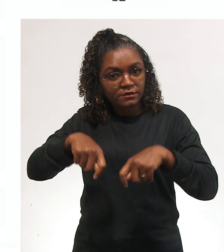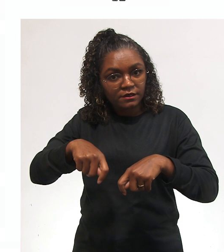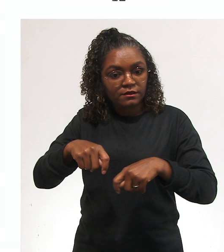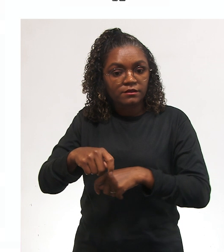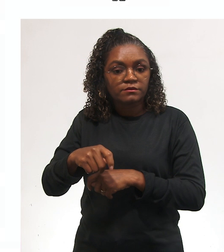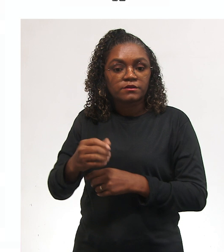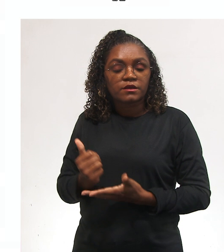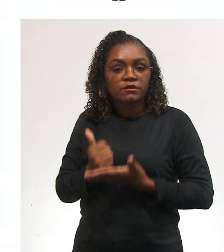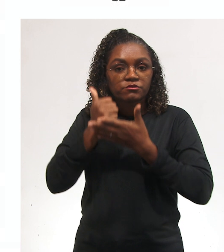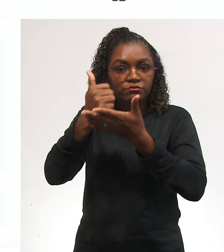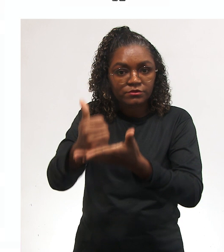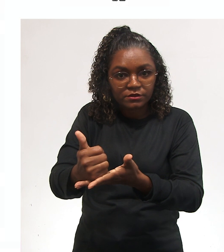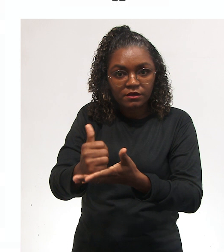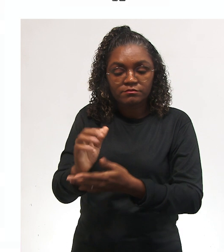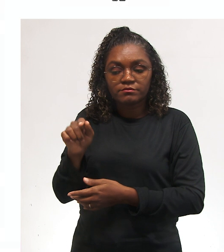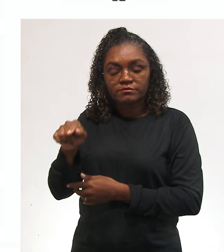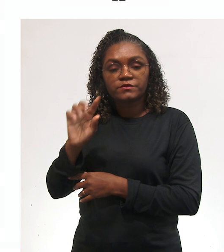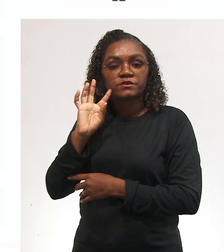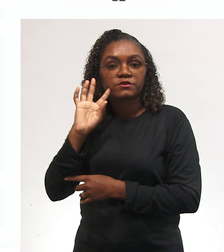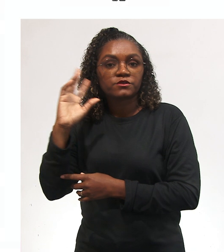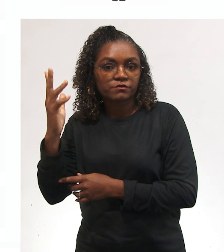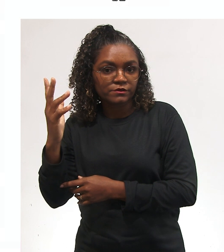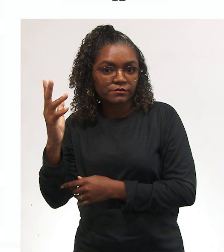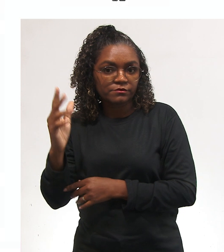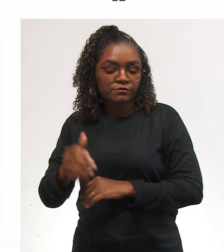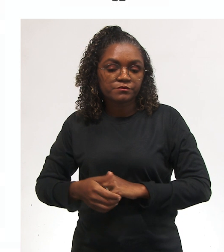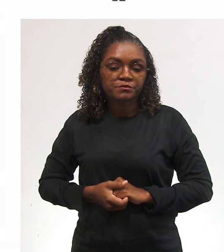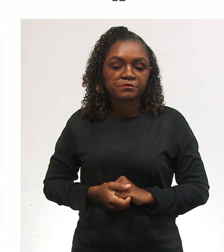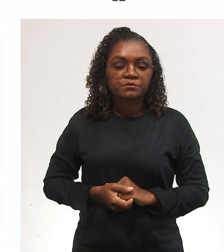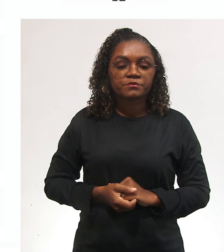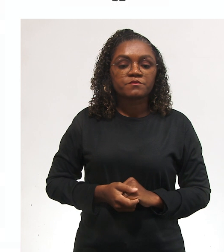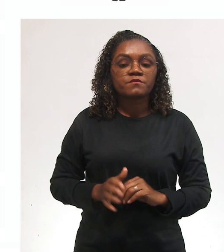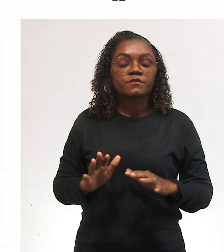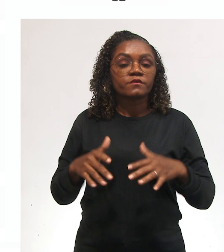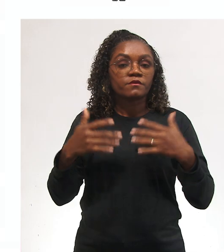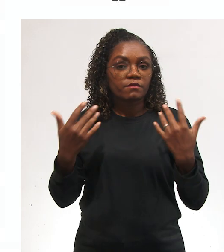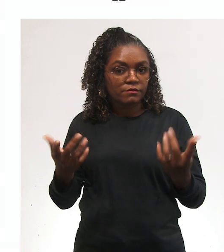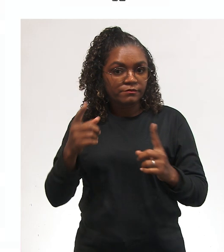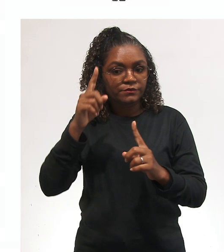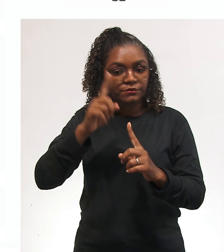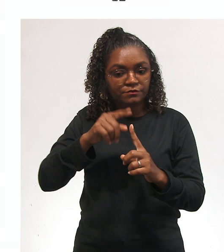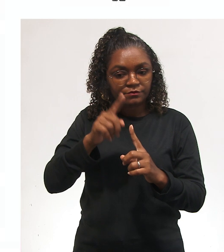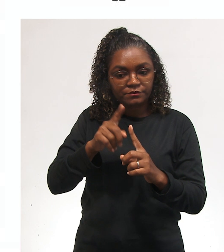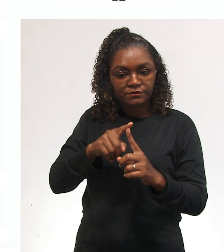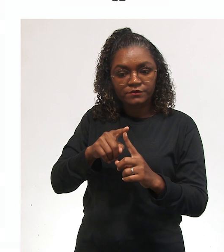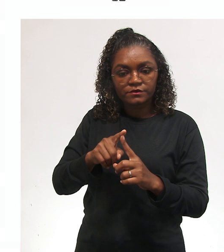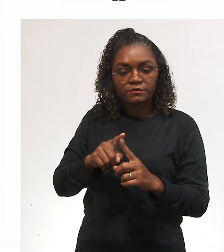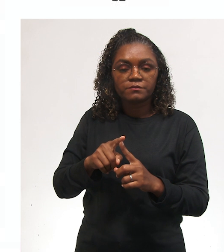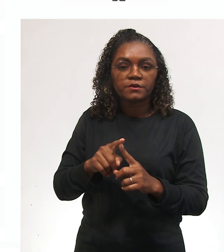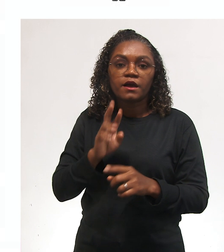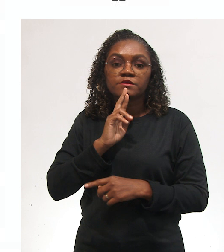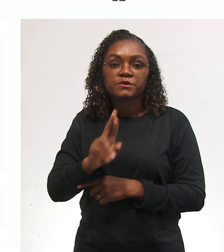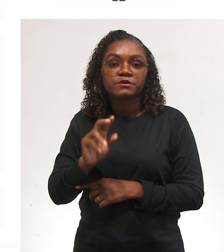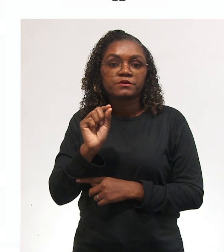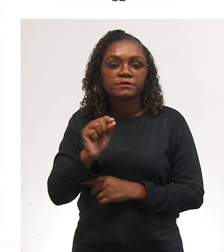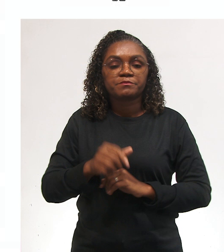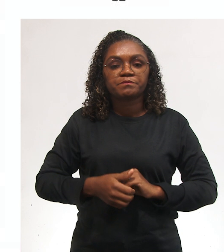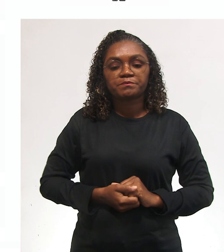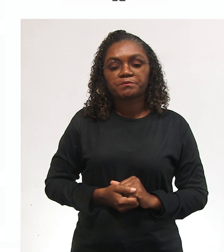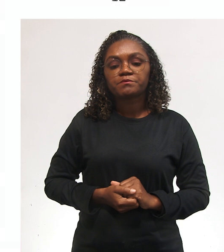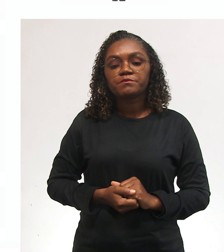contribuir para que esse efeito aconteça. Essa ferramenta, ela deve responder a seguinte